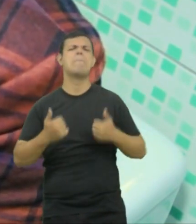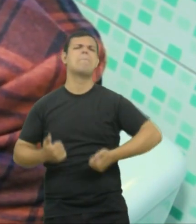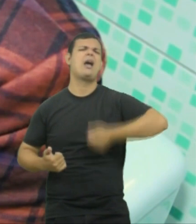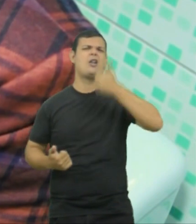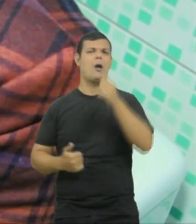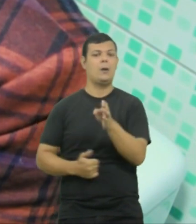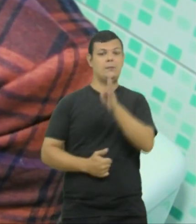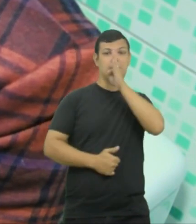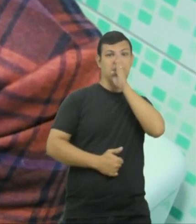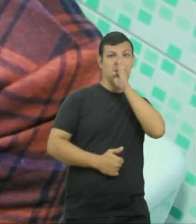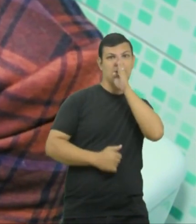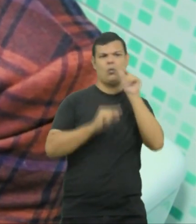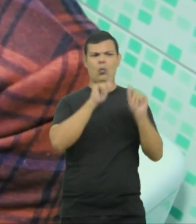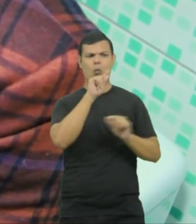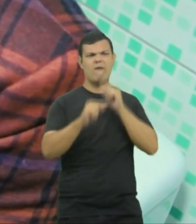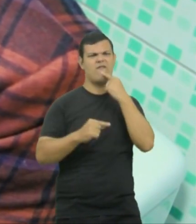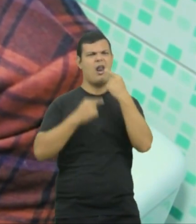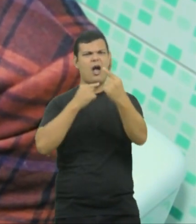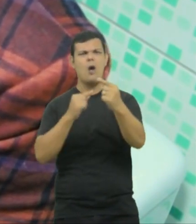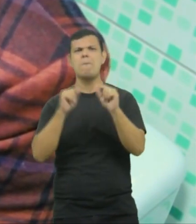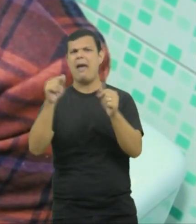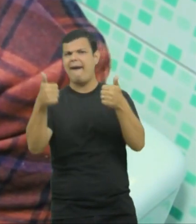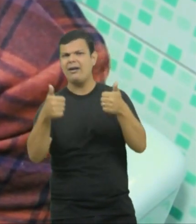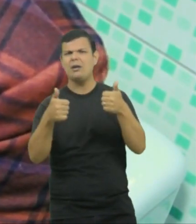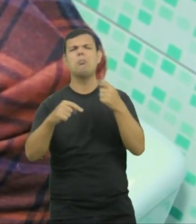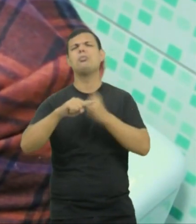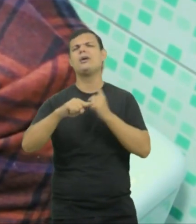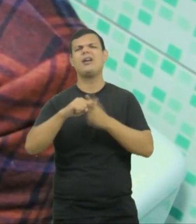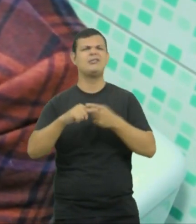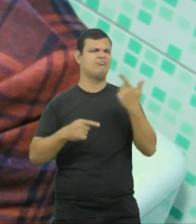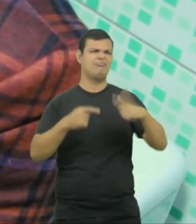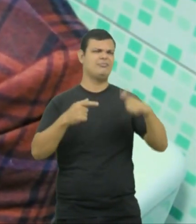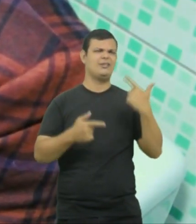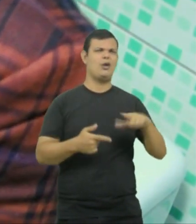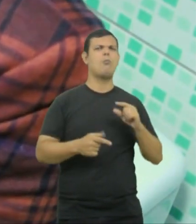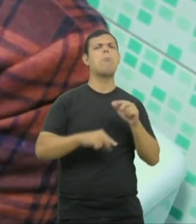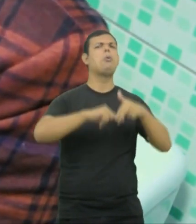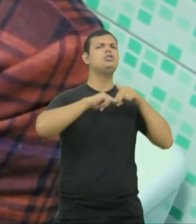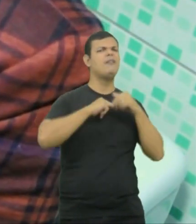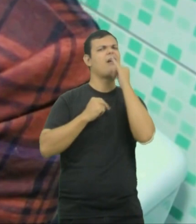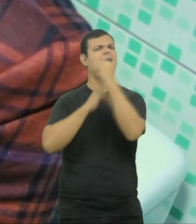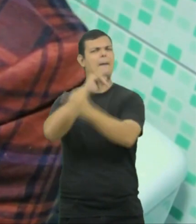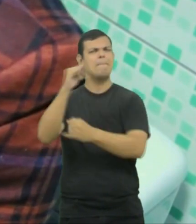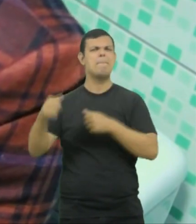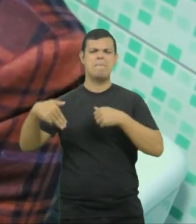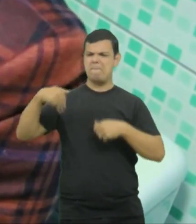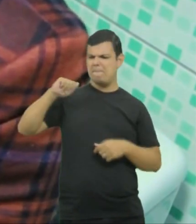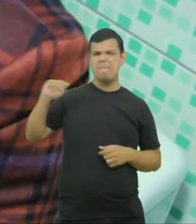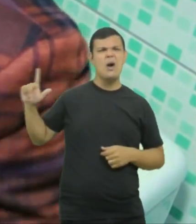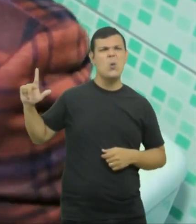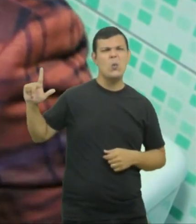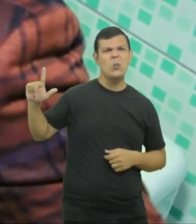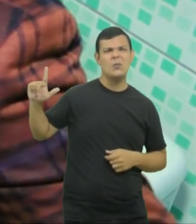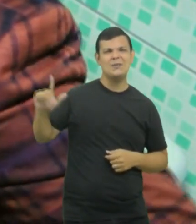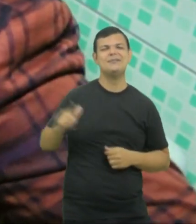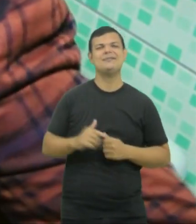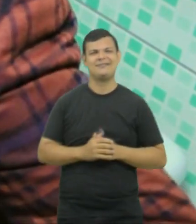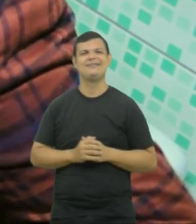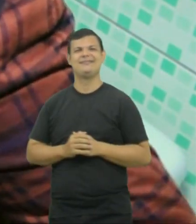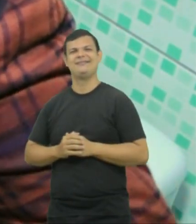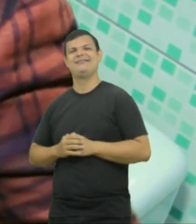da fofoca boa do momento? Senta que em detalhes vou contar. E não